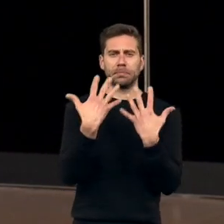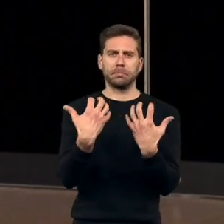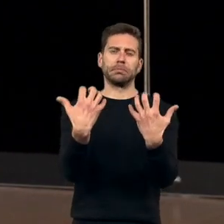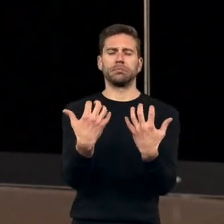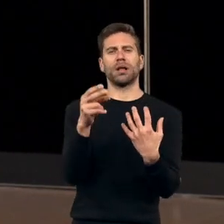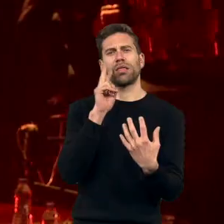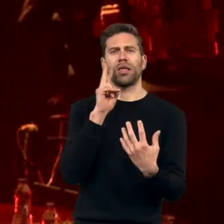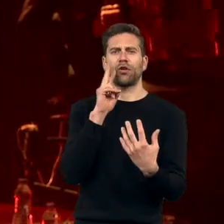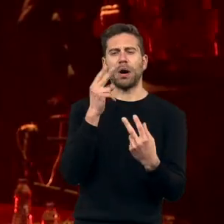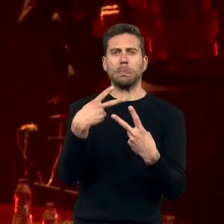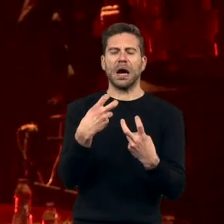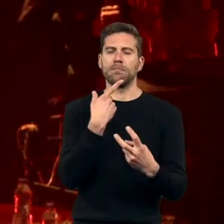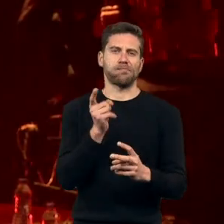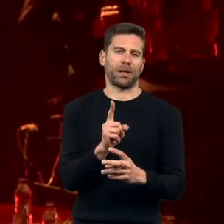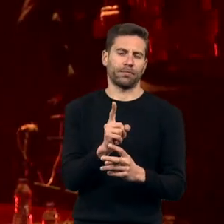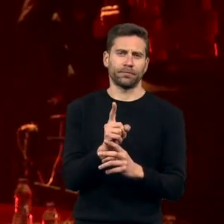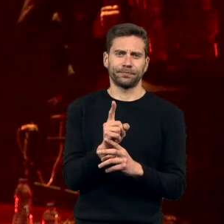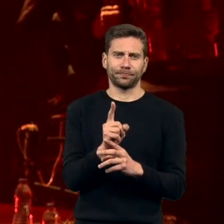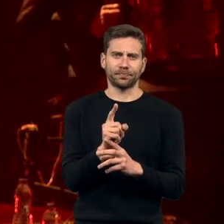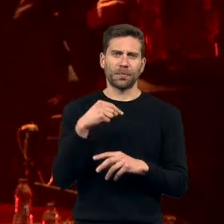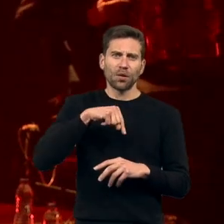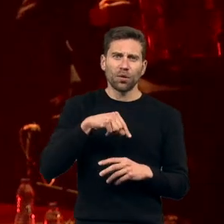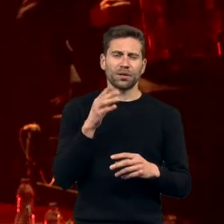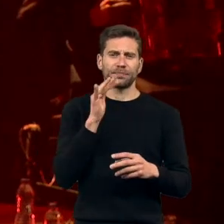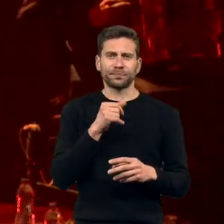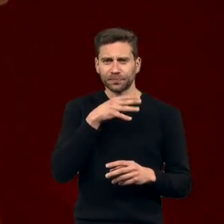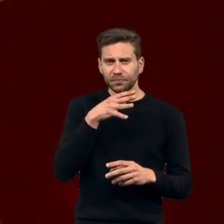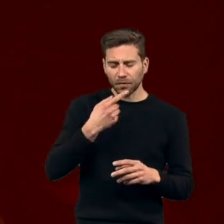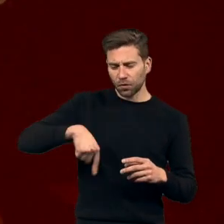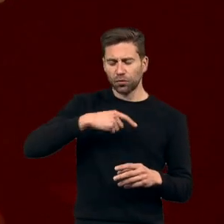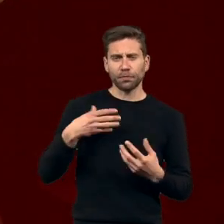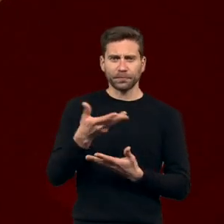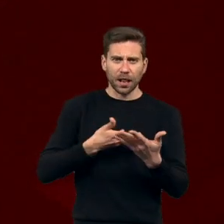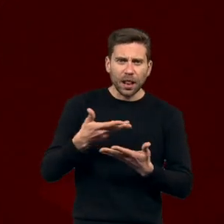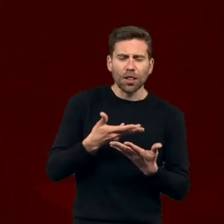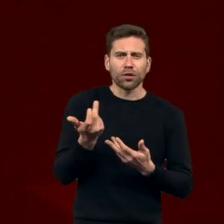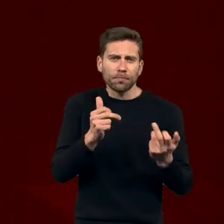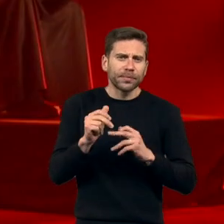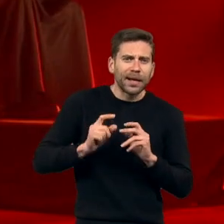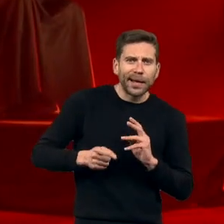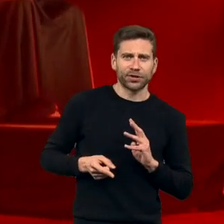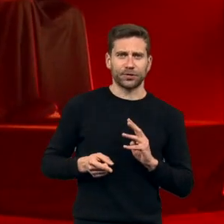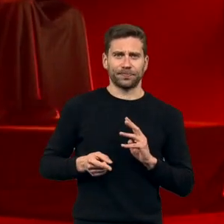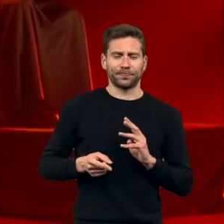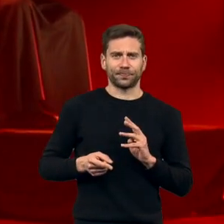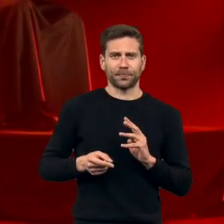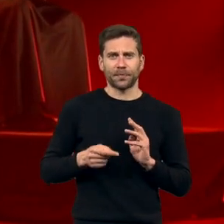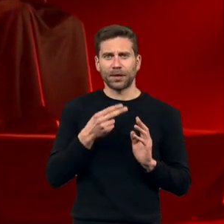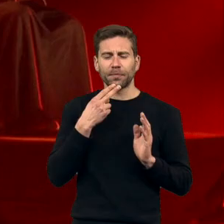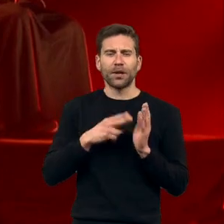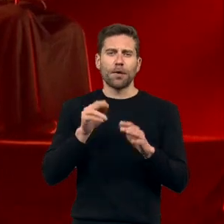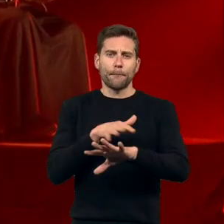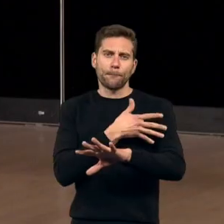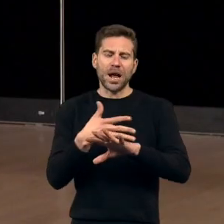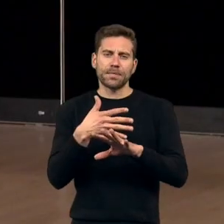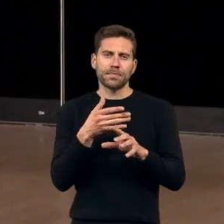é prazeroso. Estávamos hoje a tentar explicar entre nós o que é que acontece e, na verdade, a primeira palavra do